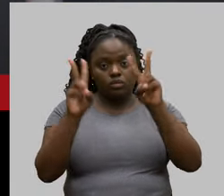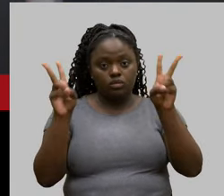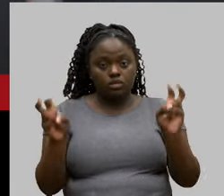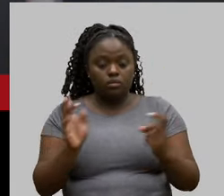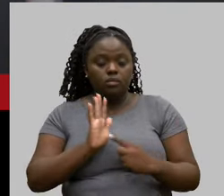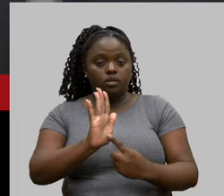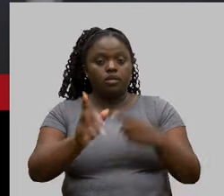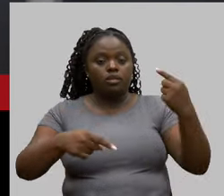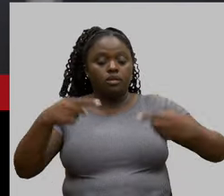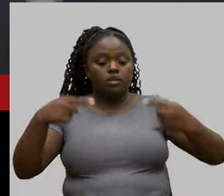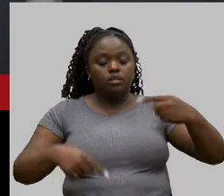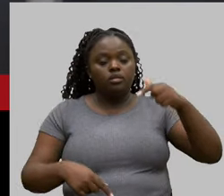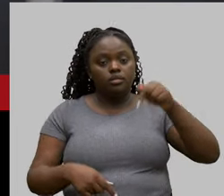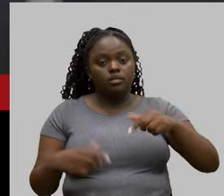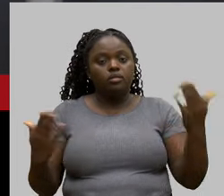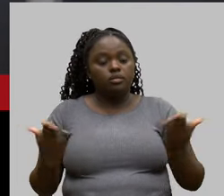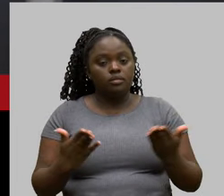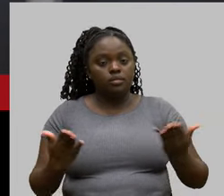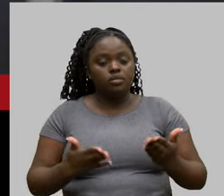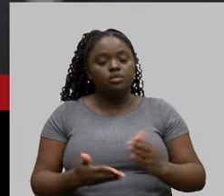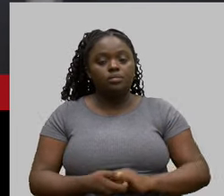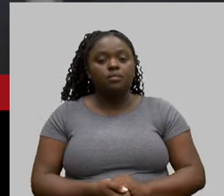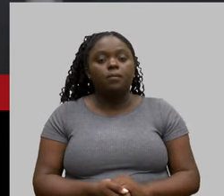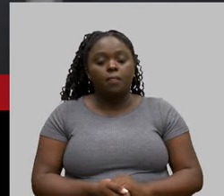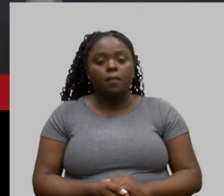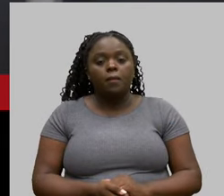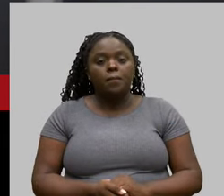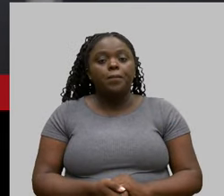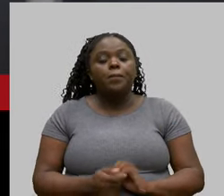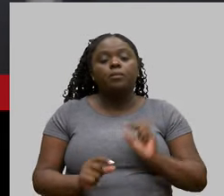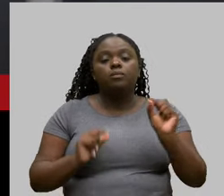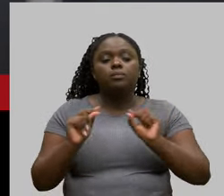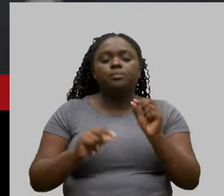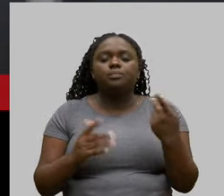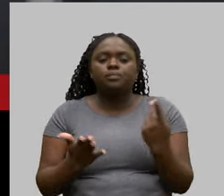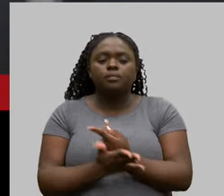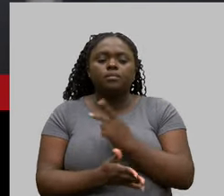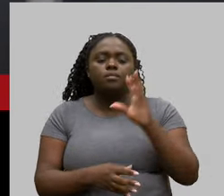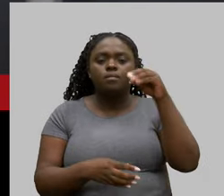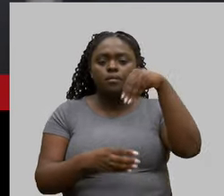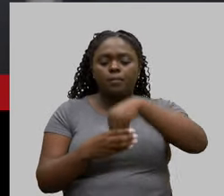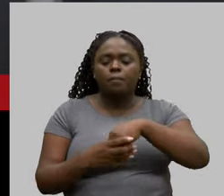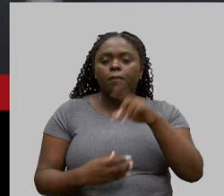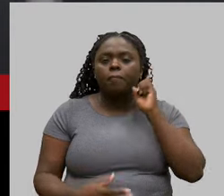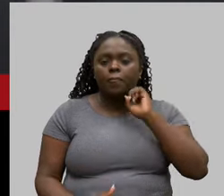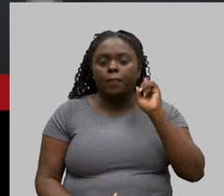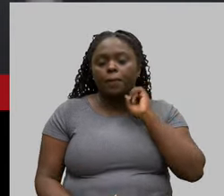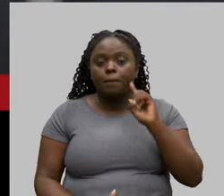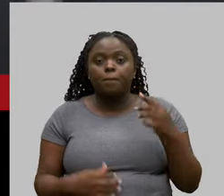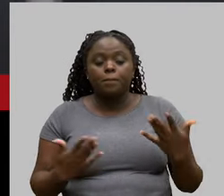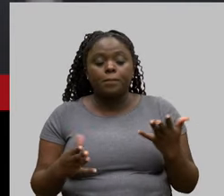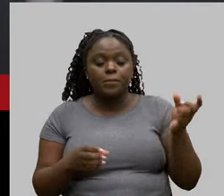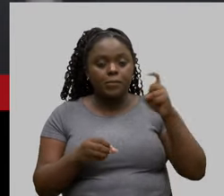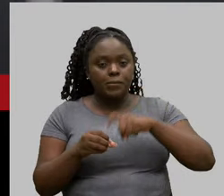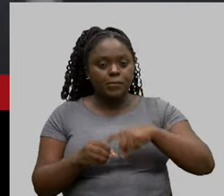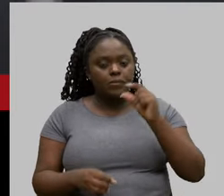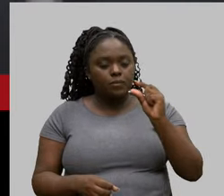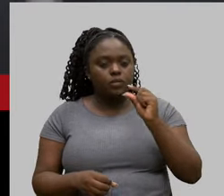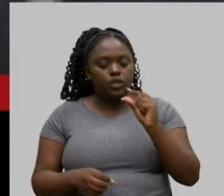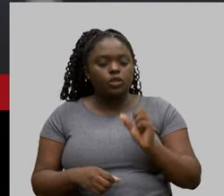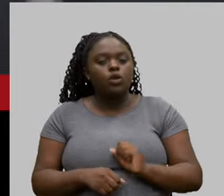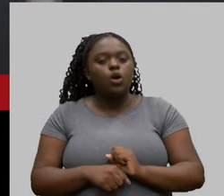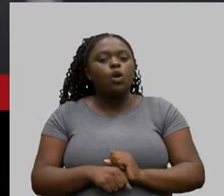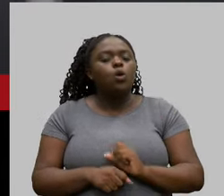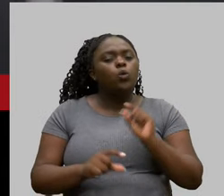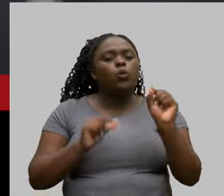hoje a situação atuarial dos regimes próprios de Minas Gerais então voltando um pouquinho né no conceito o que que